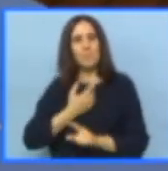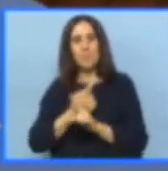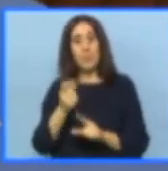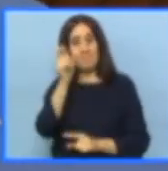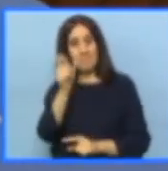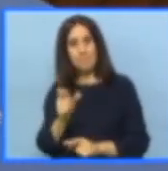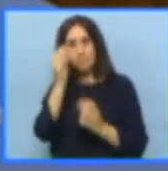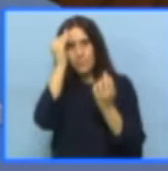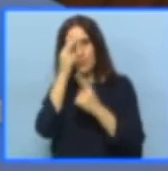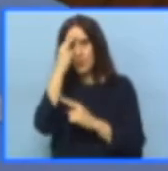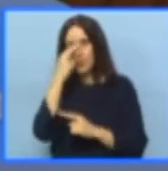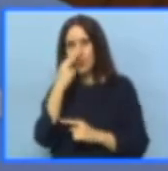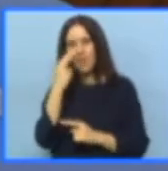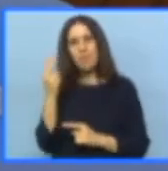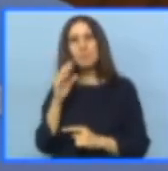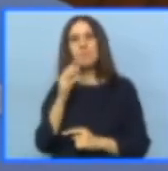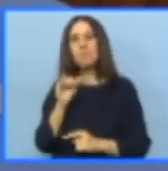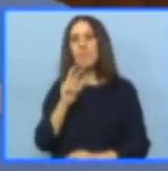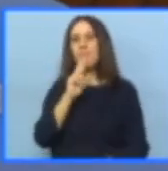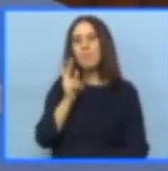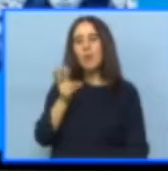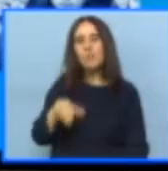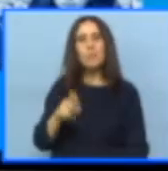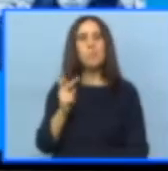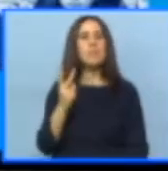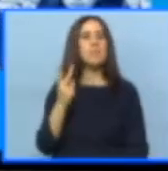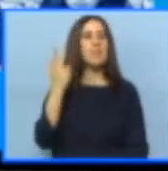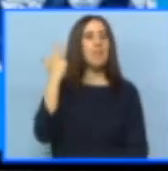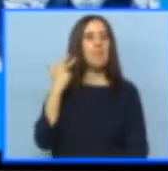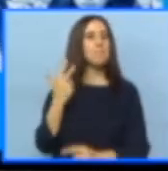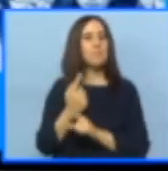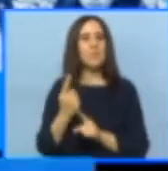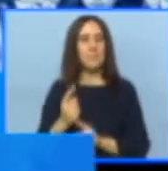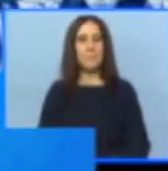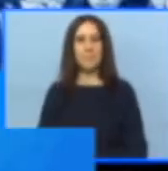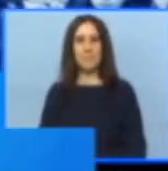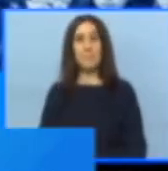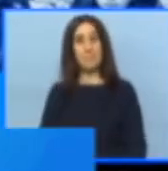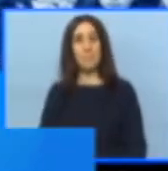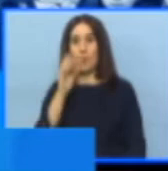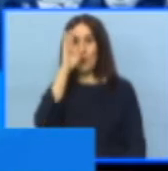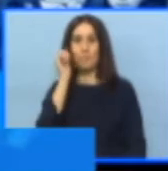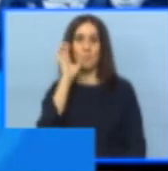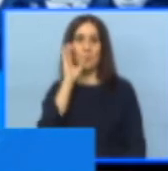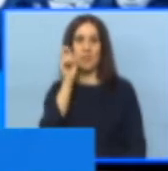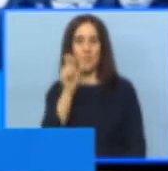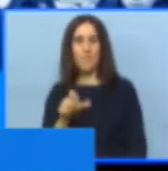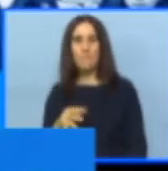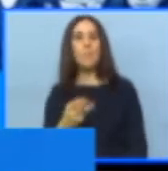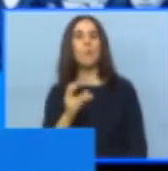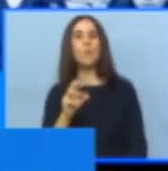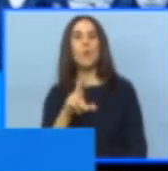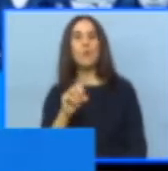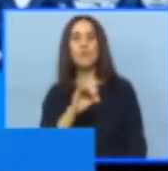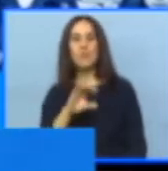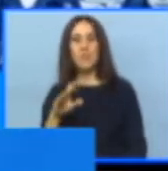paixão pelo que aconteceu em Fátima há 100 anos? Antes de mais, uma muito boa tarde ao Paulo Rocha e, naturalmente, um especial agradecimento ao programa Eclésia